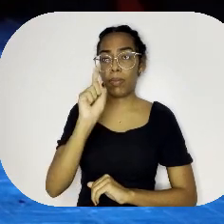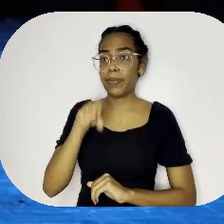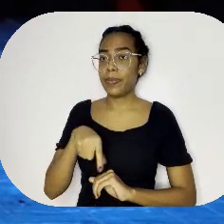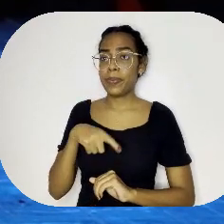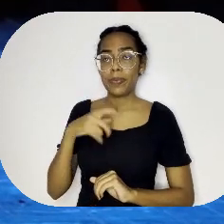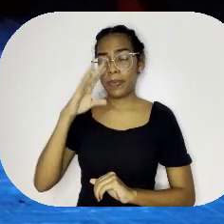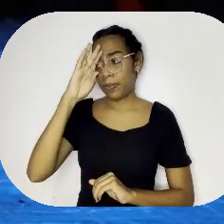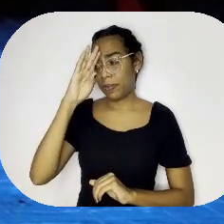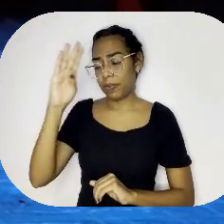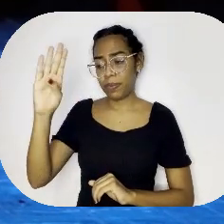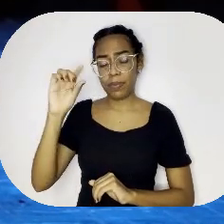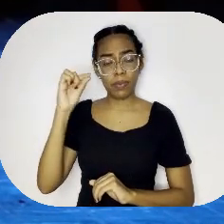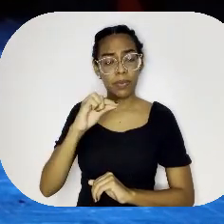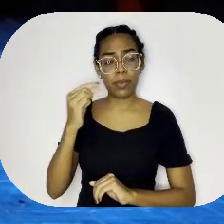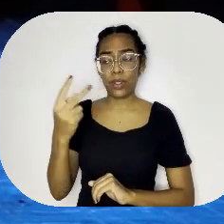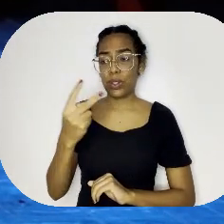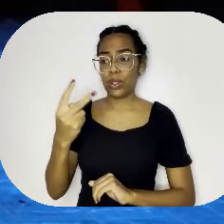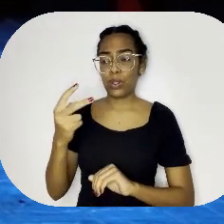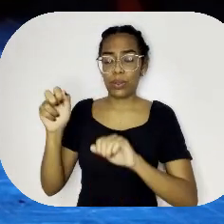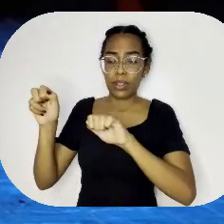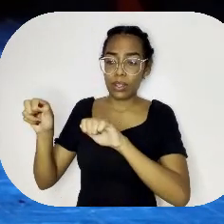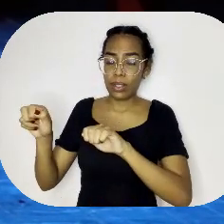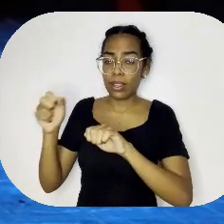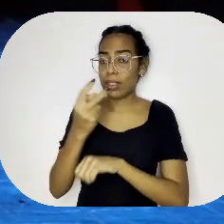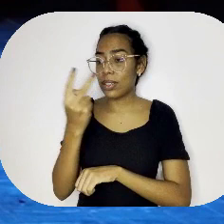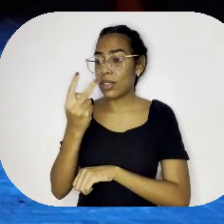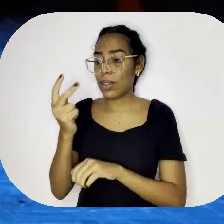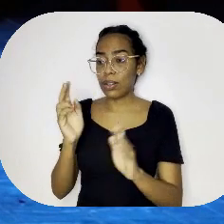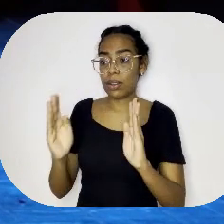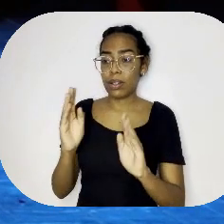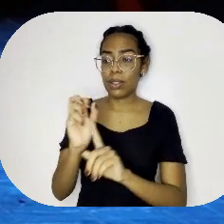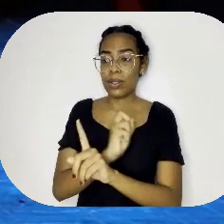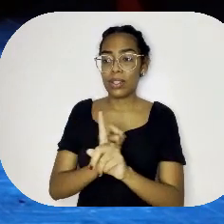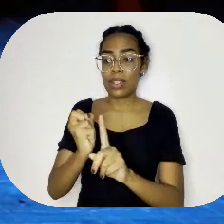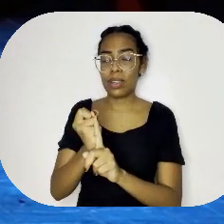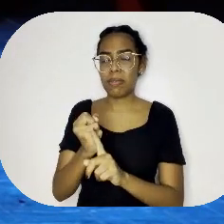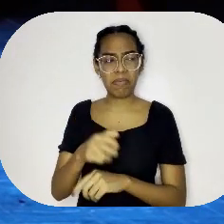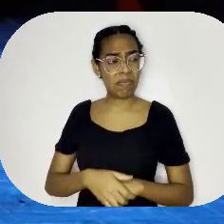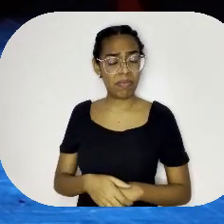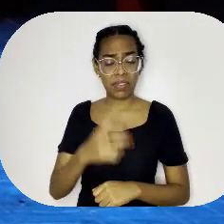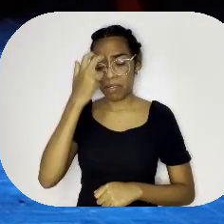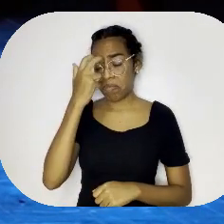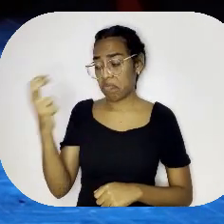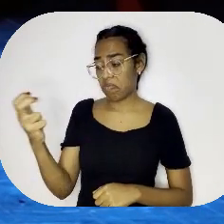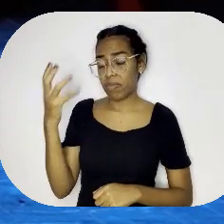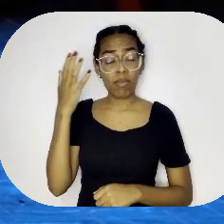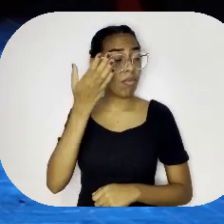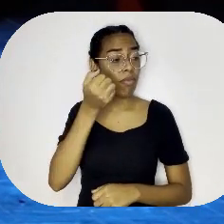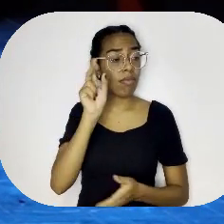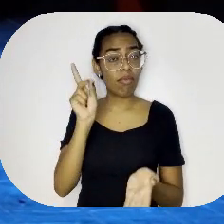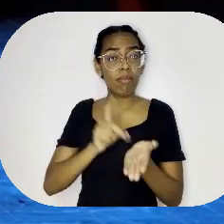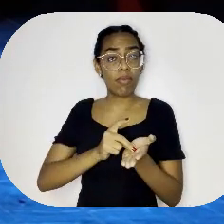mais significativas da segunda fase drummondiana, tá? Que foi a fase social. Sabida! Sou mesmo,